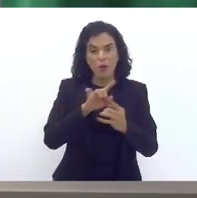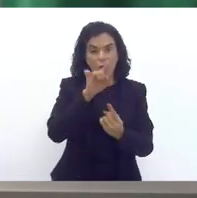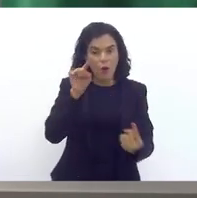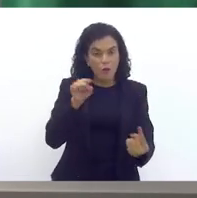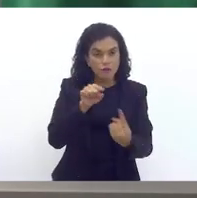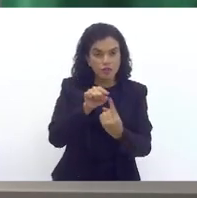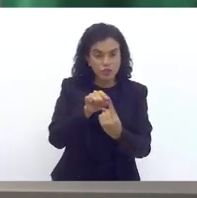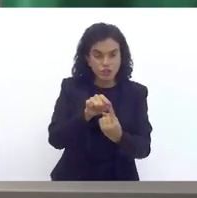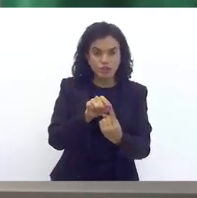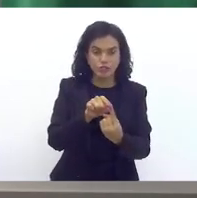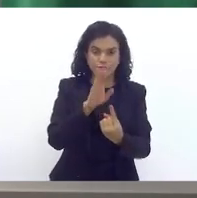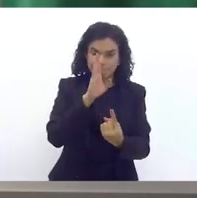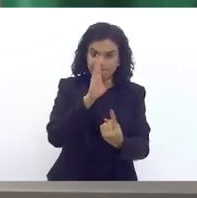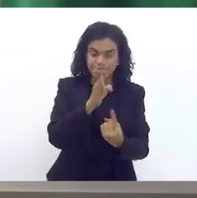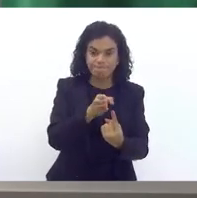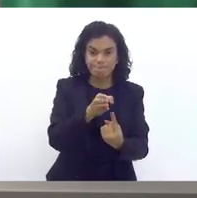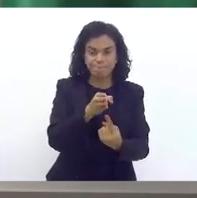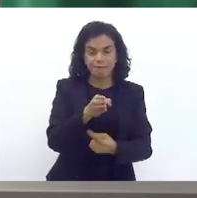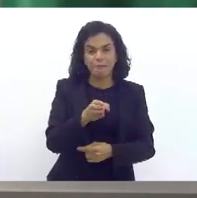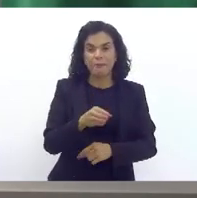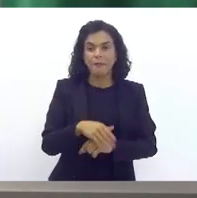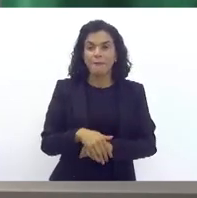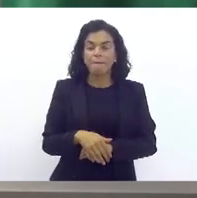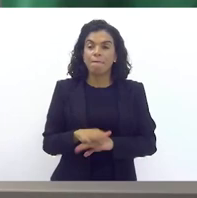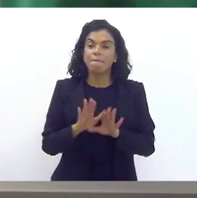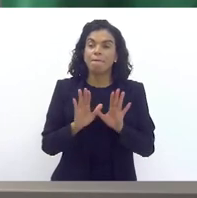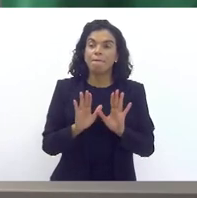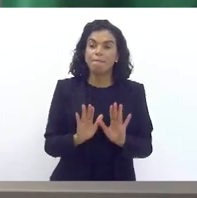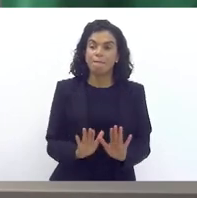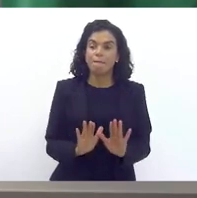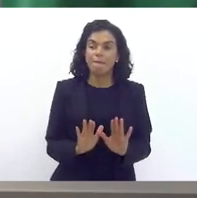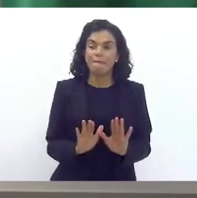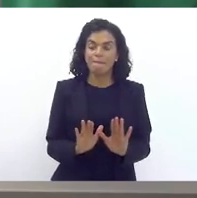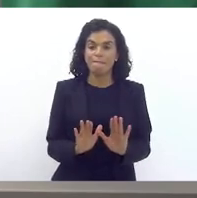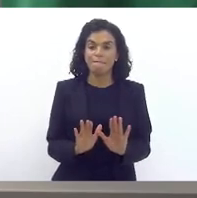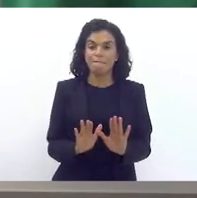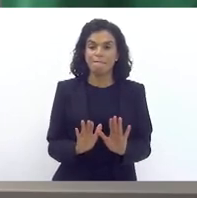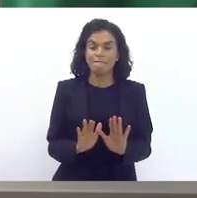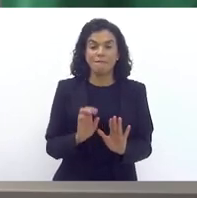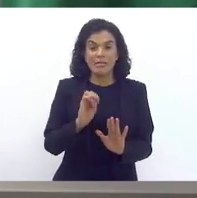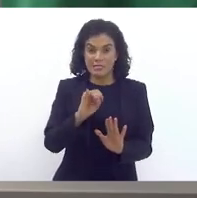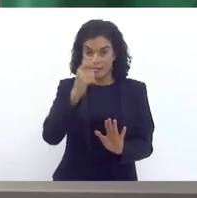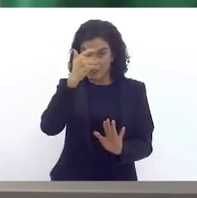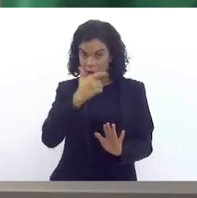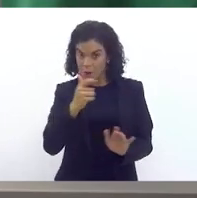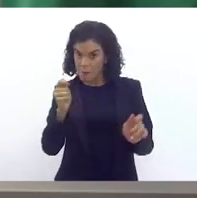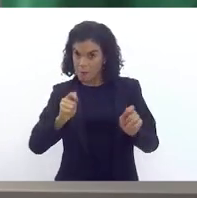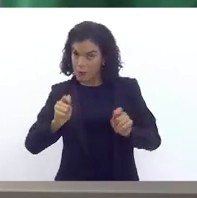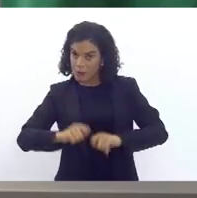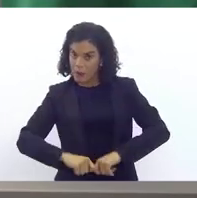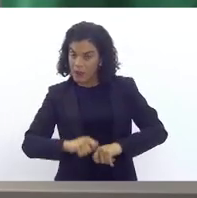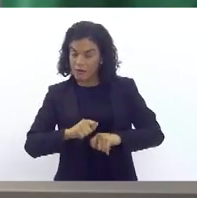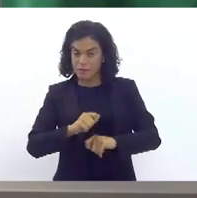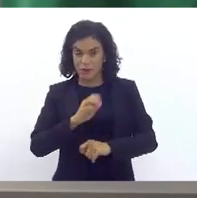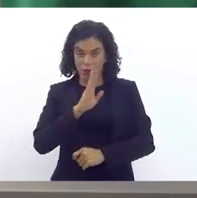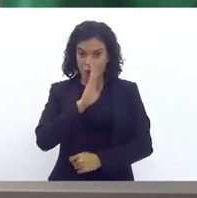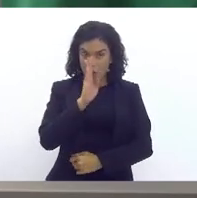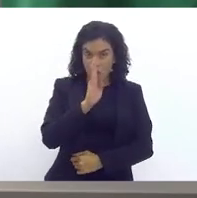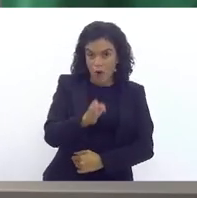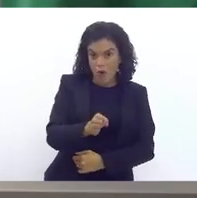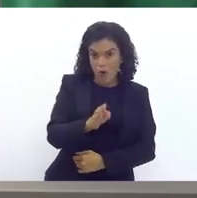objetivo e definitivo, mas, se eu puder ser objetivo,